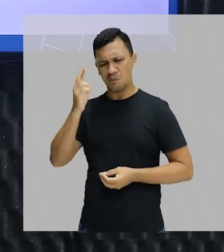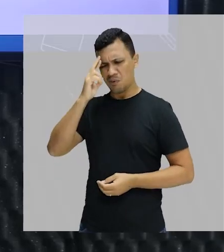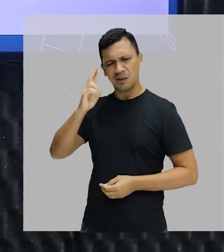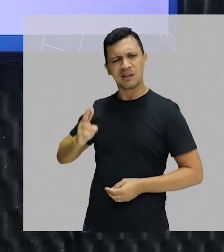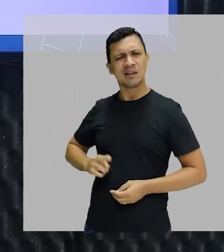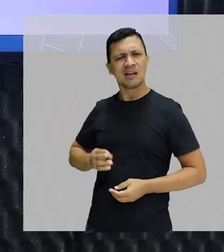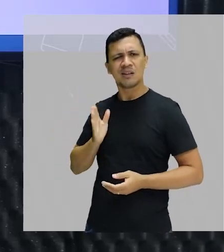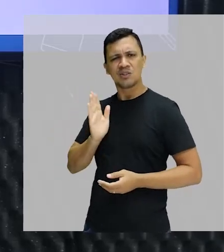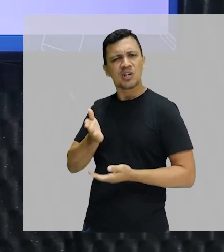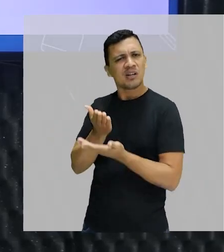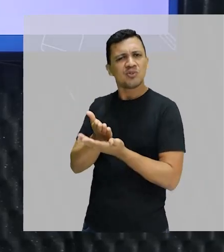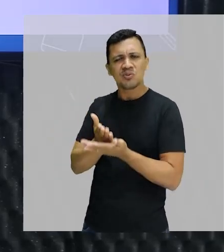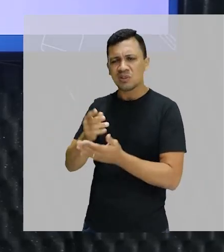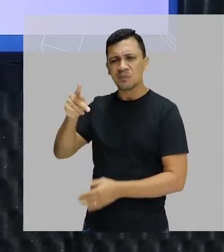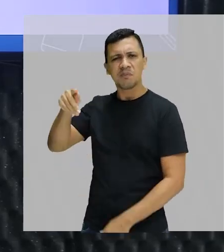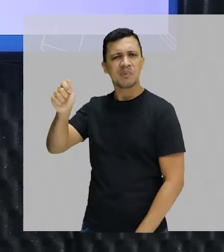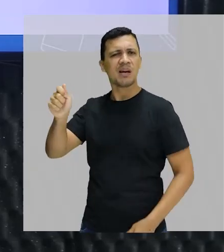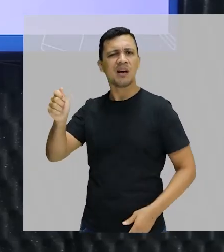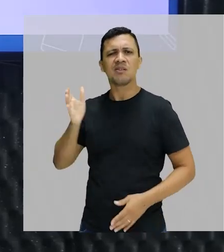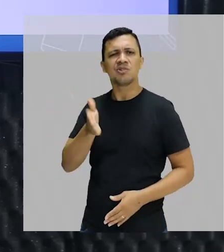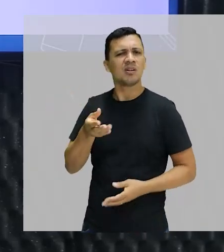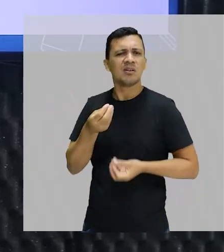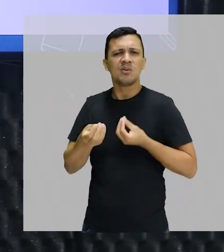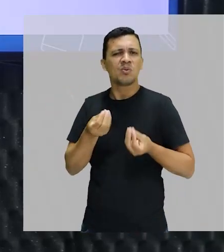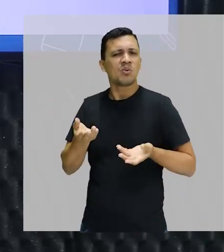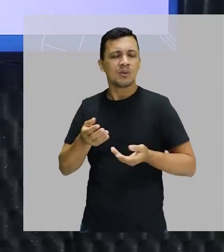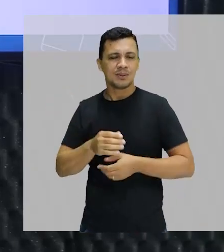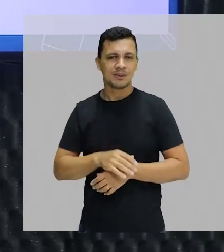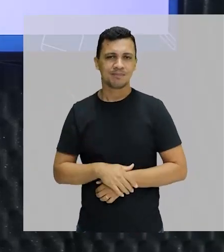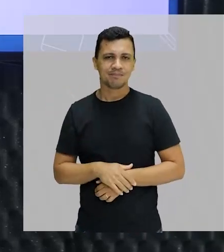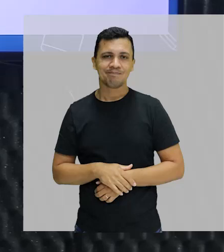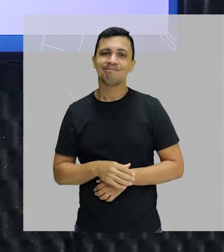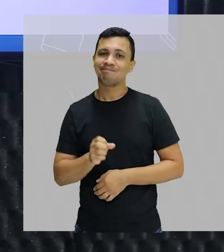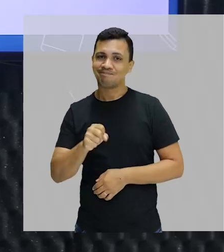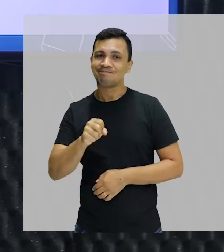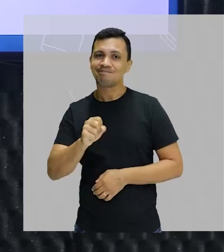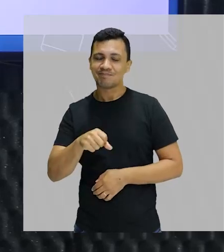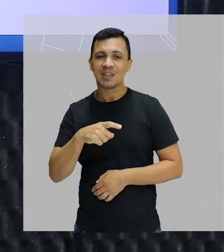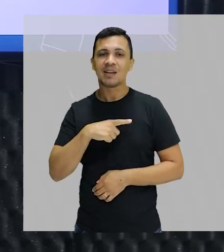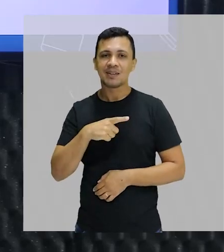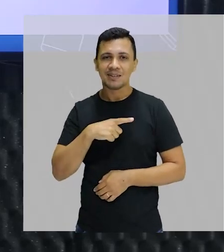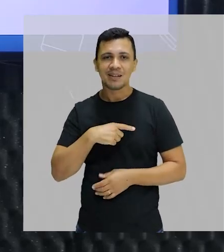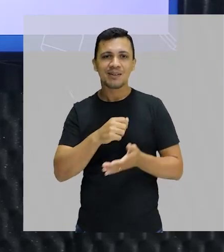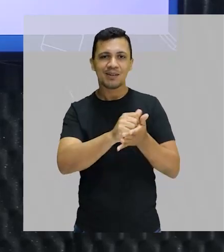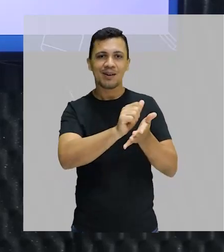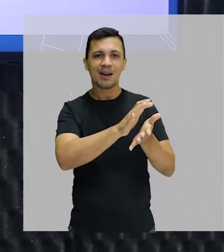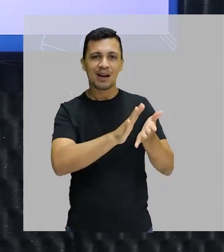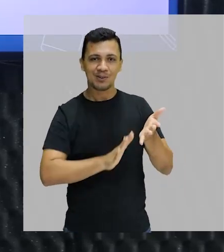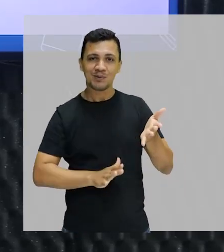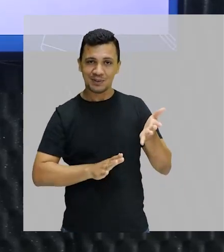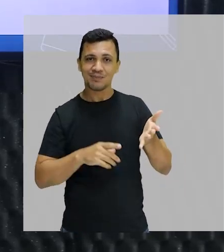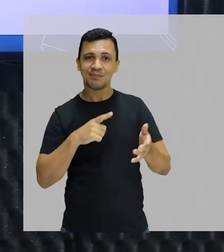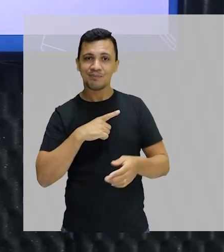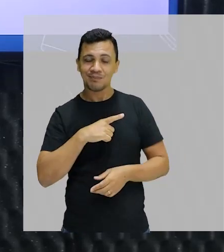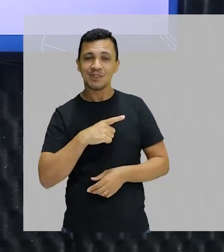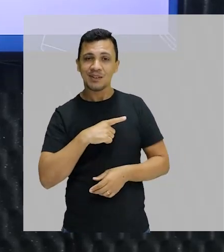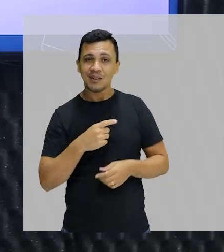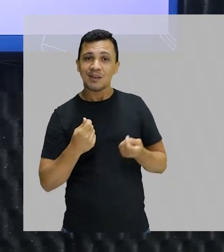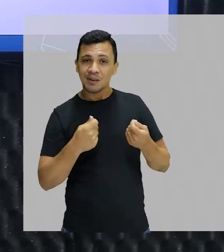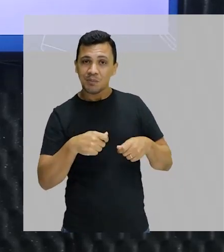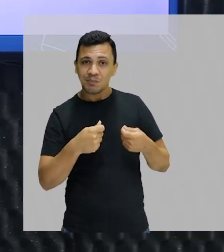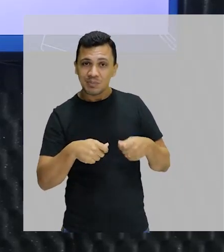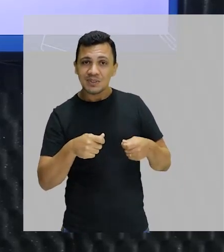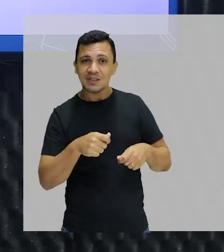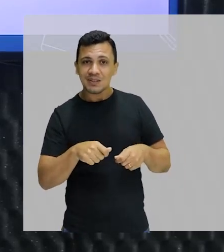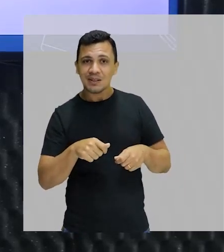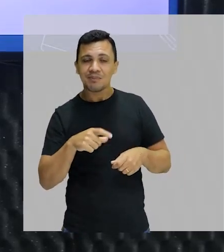vimos exercício e finalizamos o estudo? Pois é, gente, vai haver exercícios que você vai precisar,